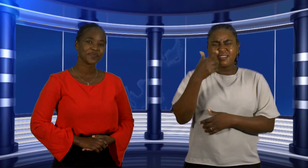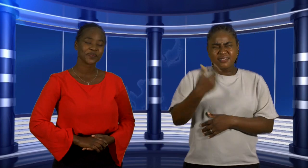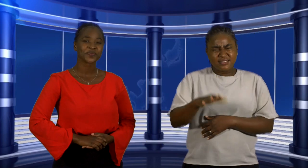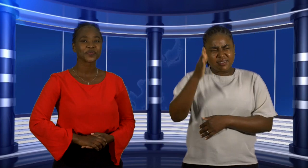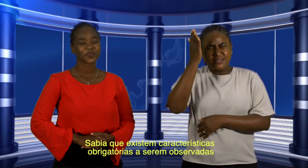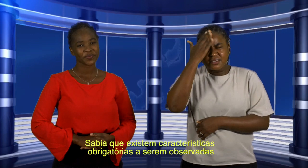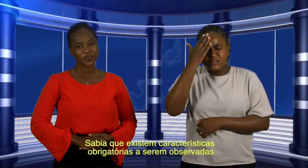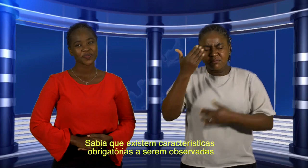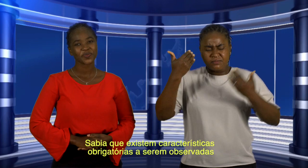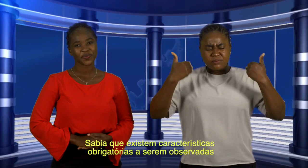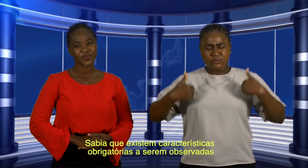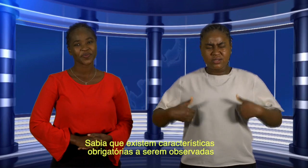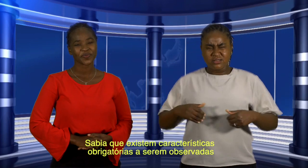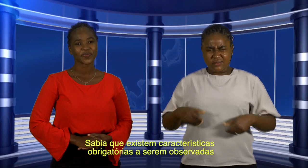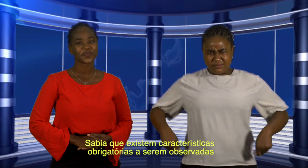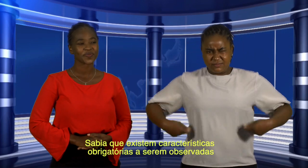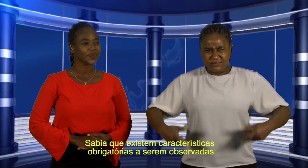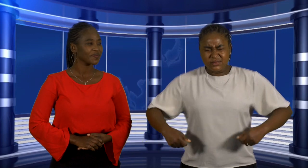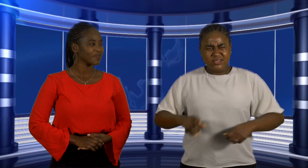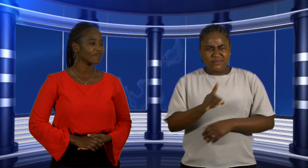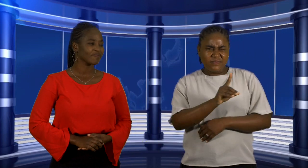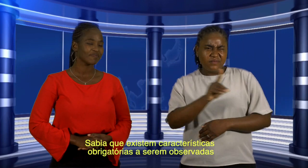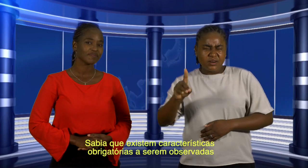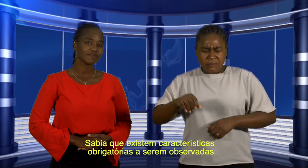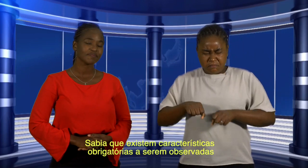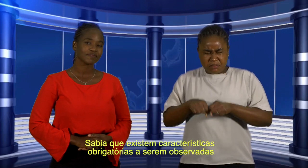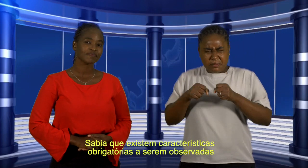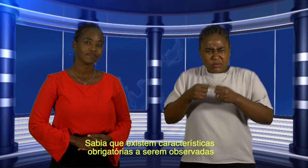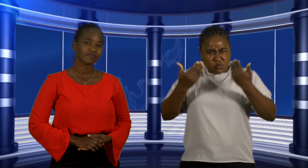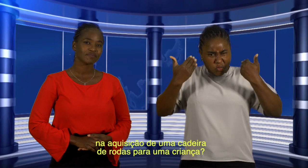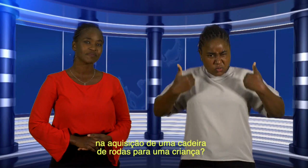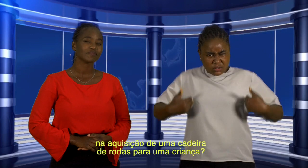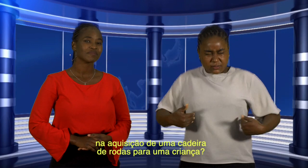vida. Sabia que existem características obrigatórias